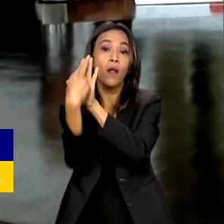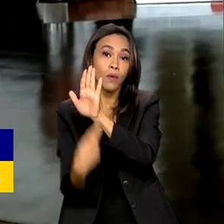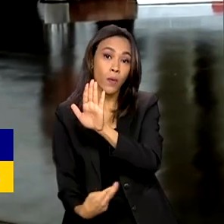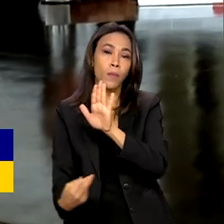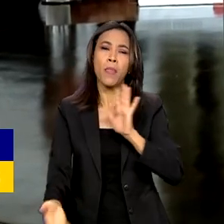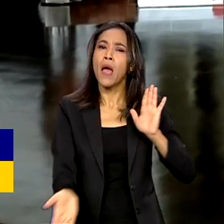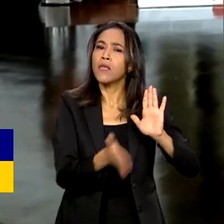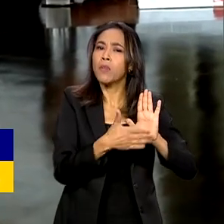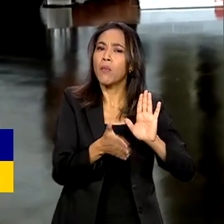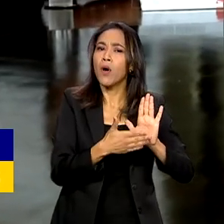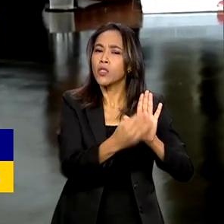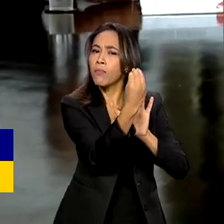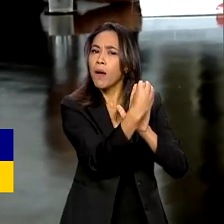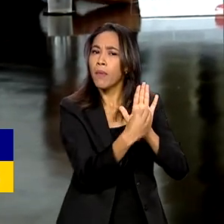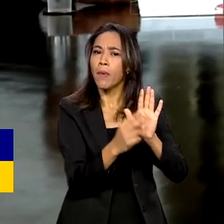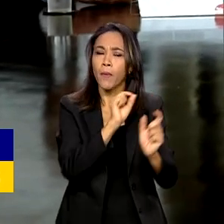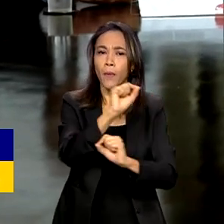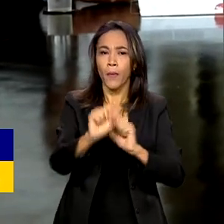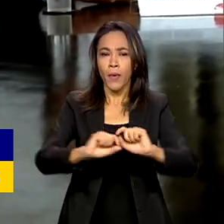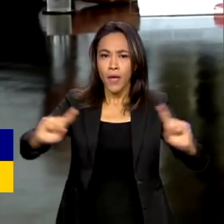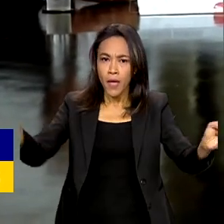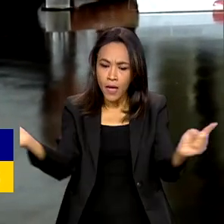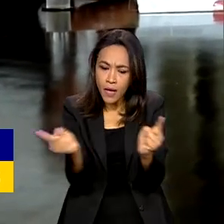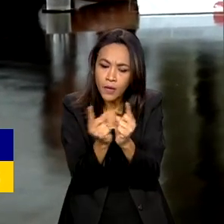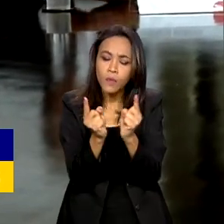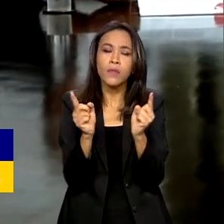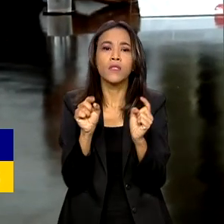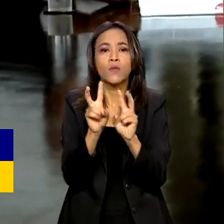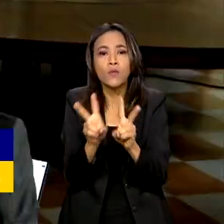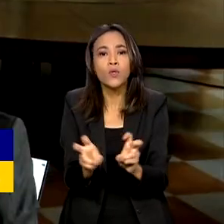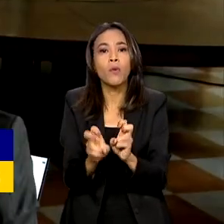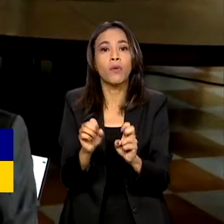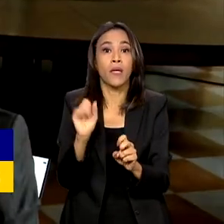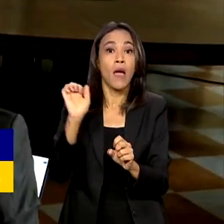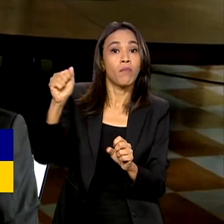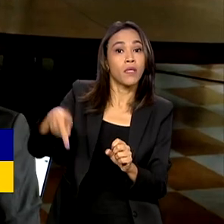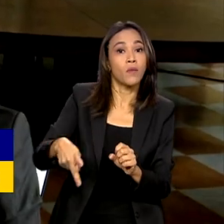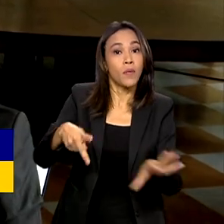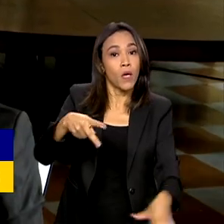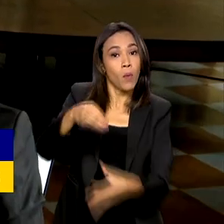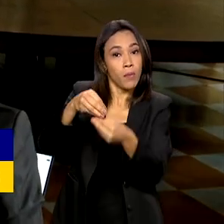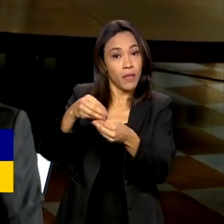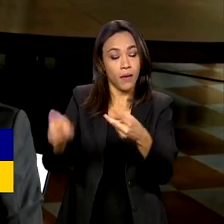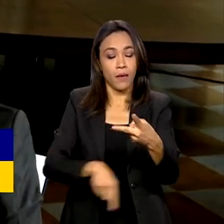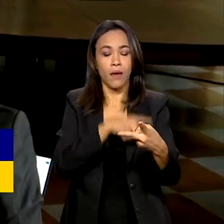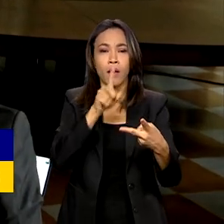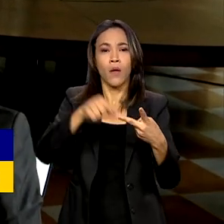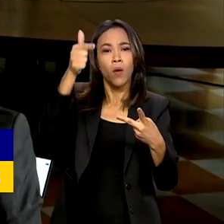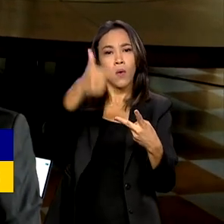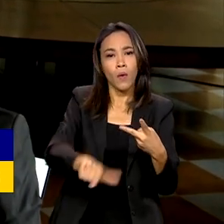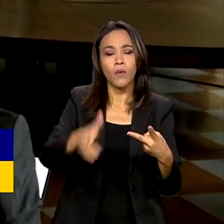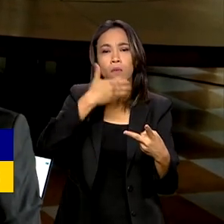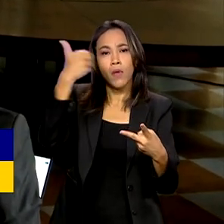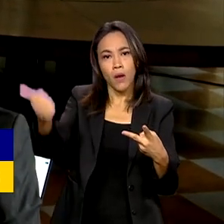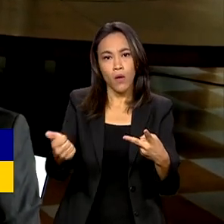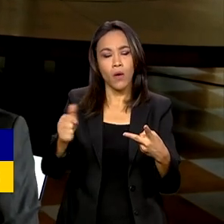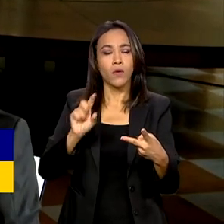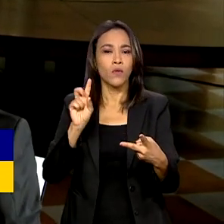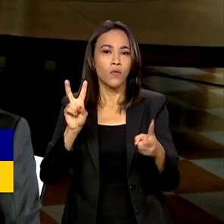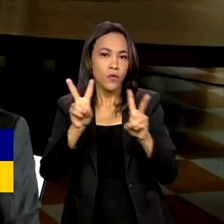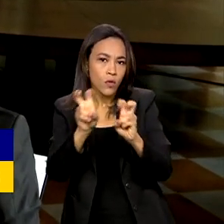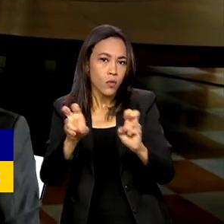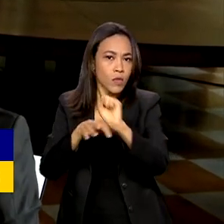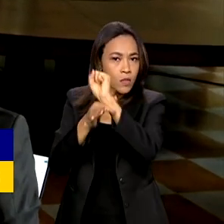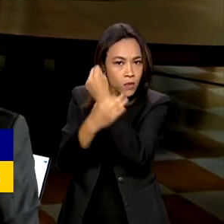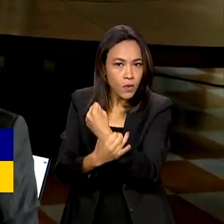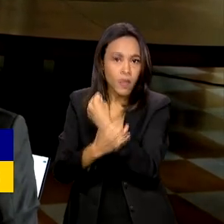propostas, a simplificação das aplicações da Previdência Complementar, a possibilidade de aprimoramento do sistema de proteção da